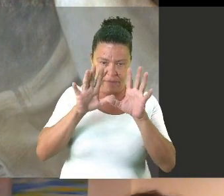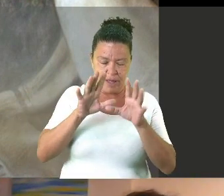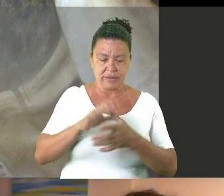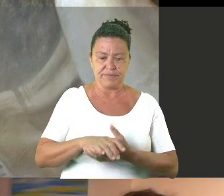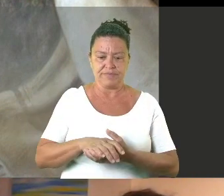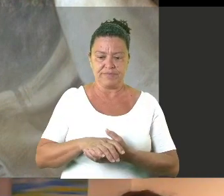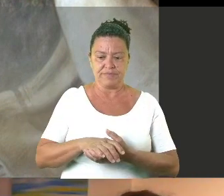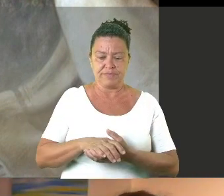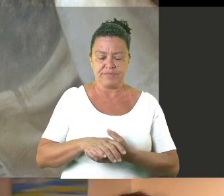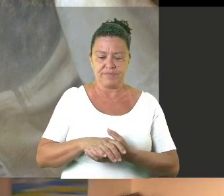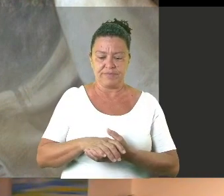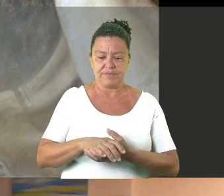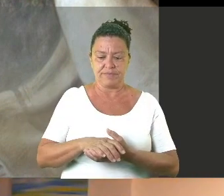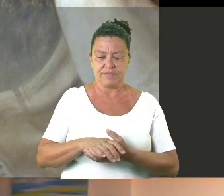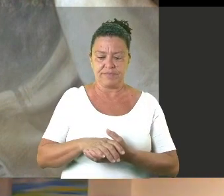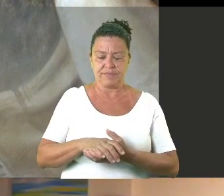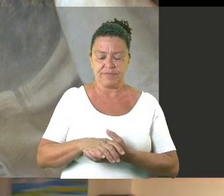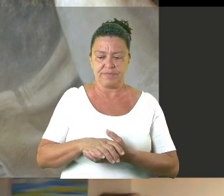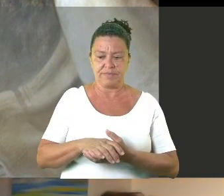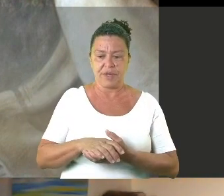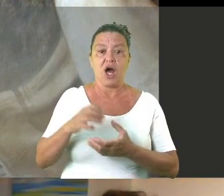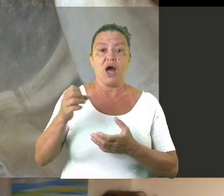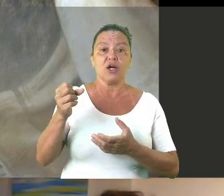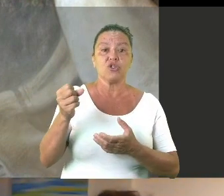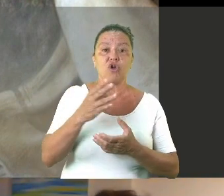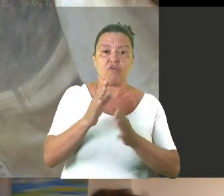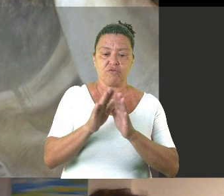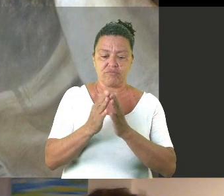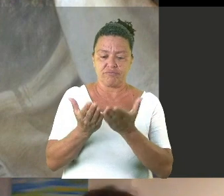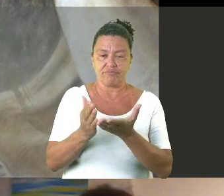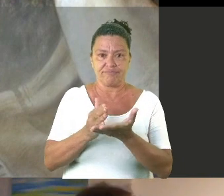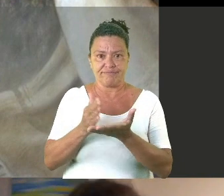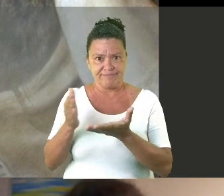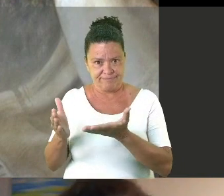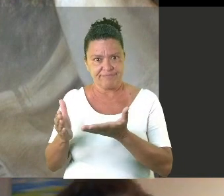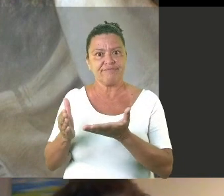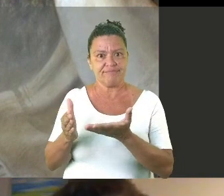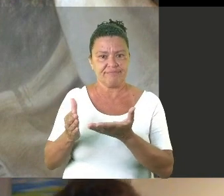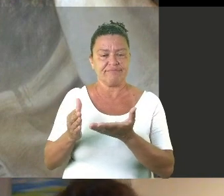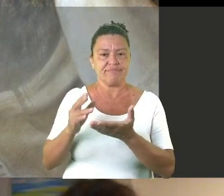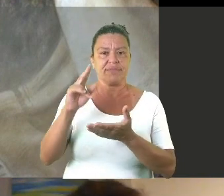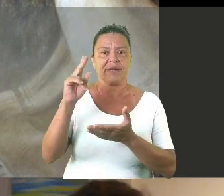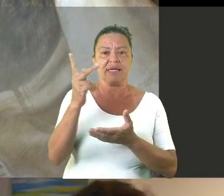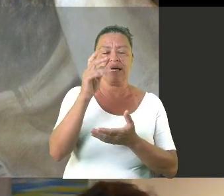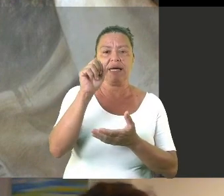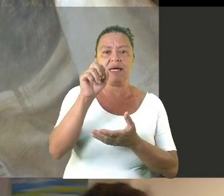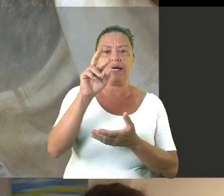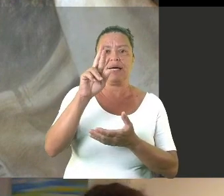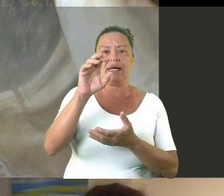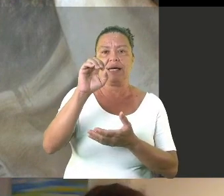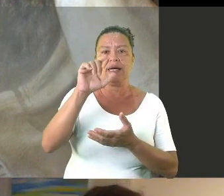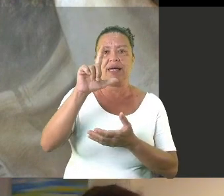Novo Testamento, esse aqui da tradução do Haroldo Dutra Dias,